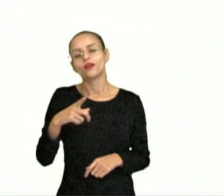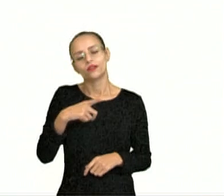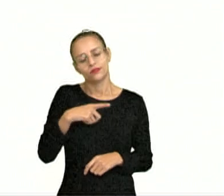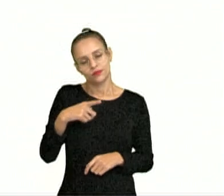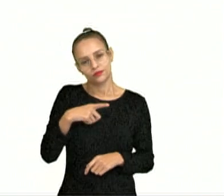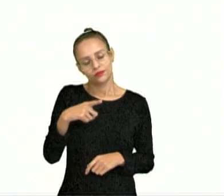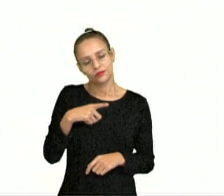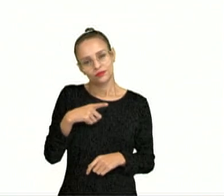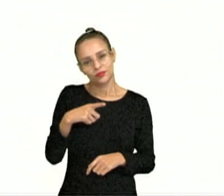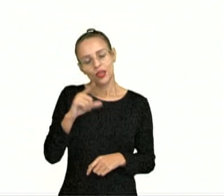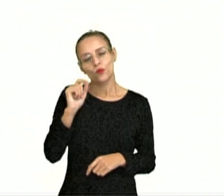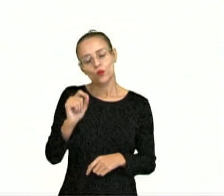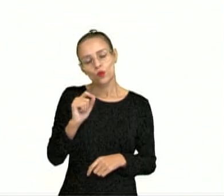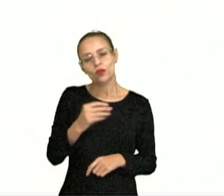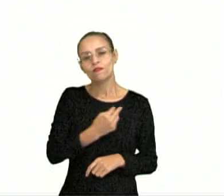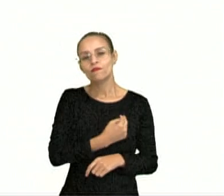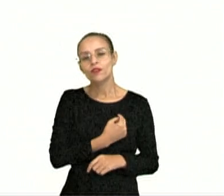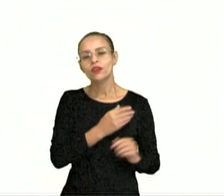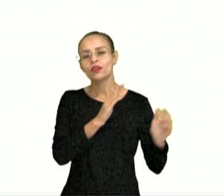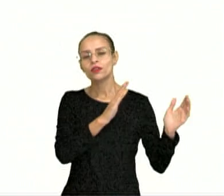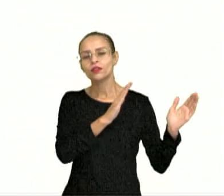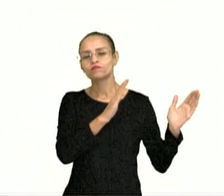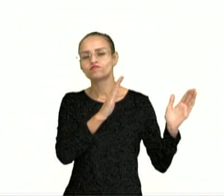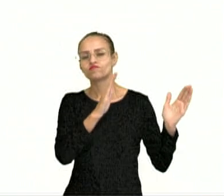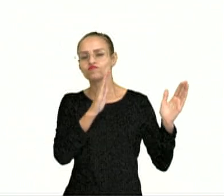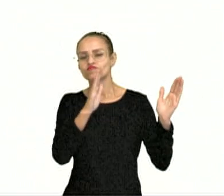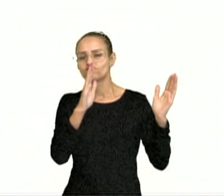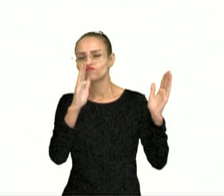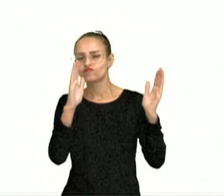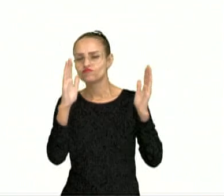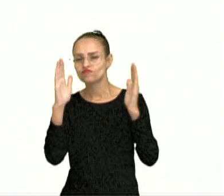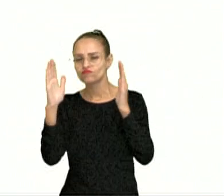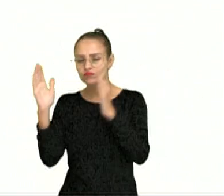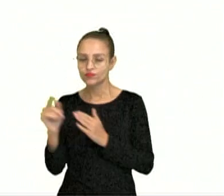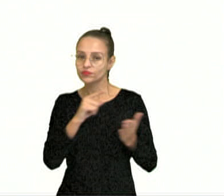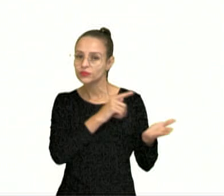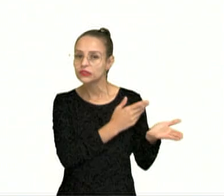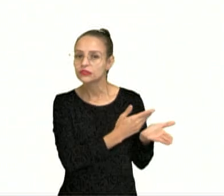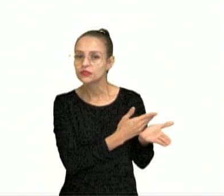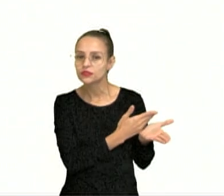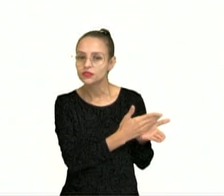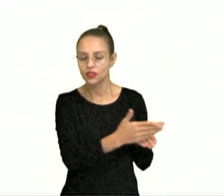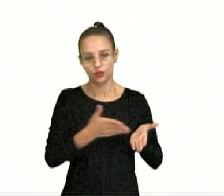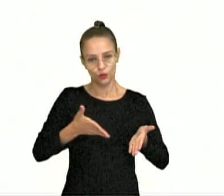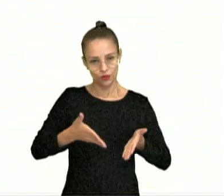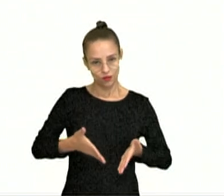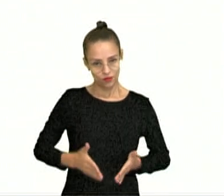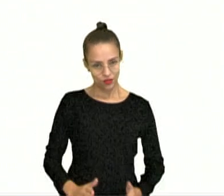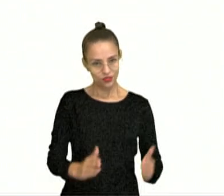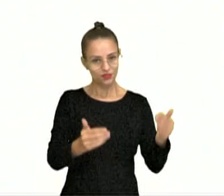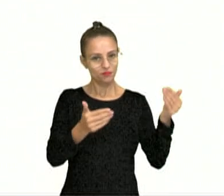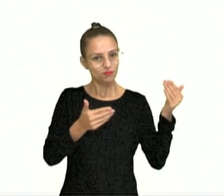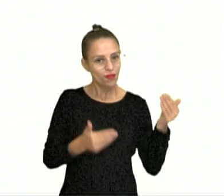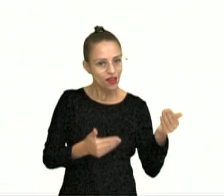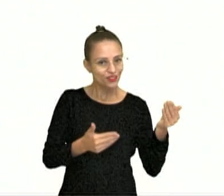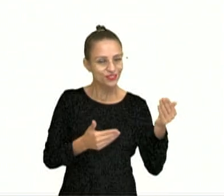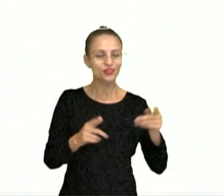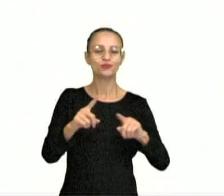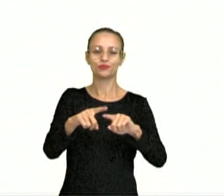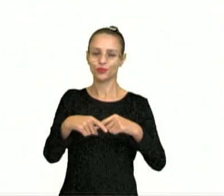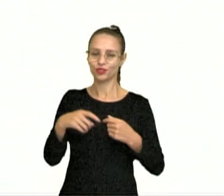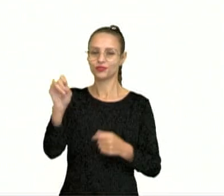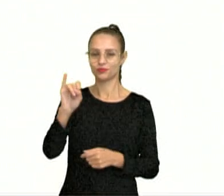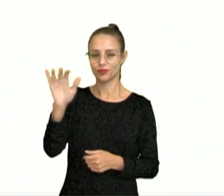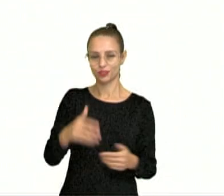apresenta um ciclo de vida que se inicia com o quê? Nascimento. Por isso tinha aquela imagem